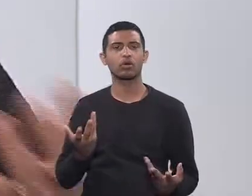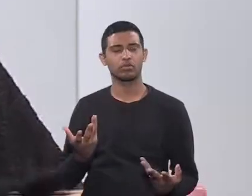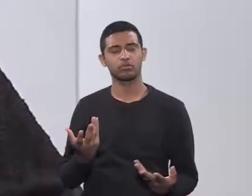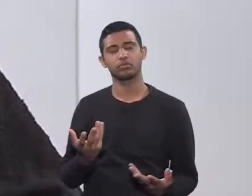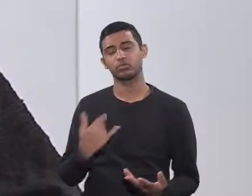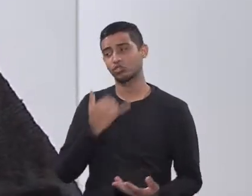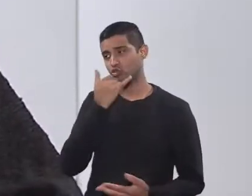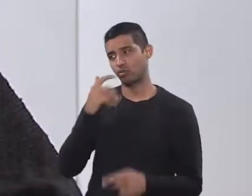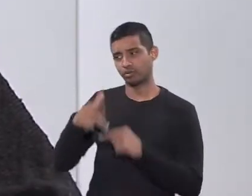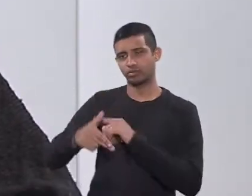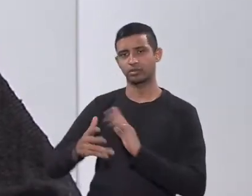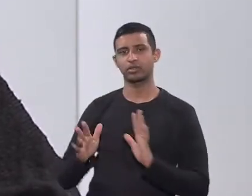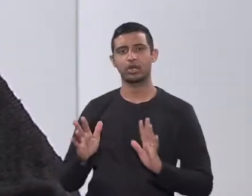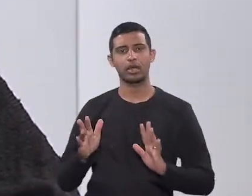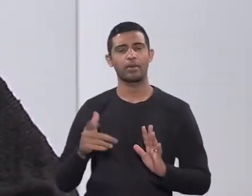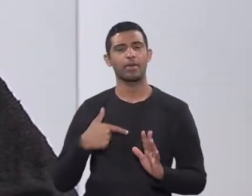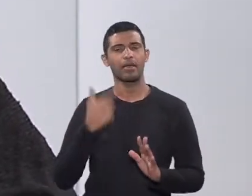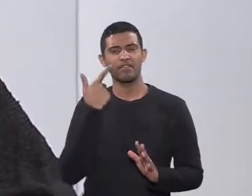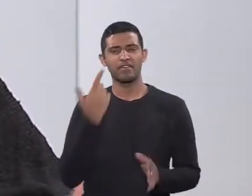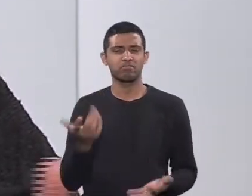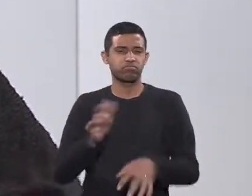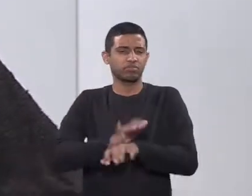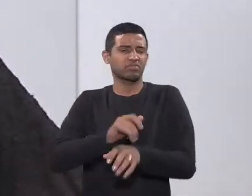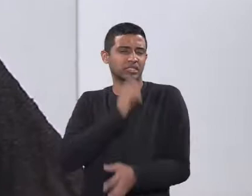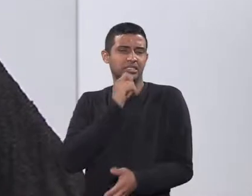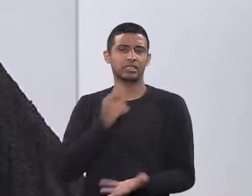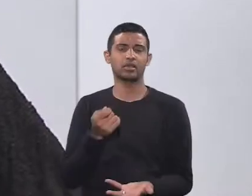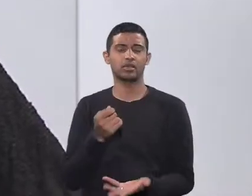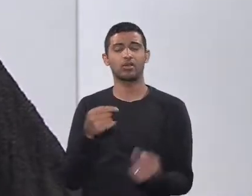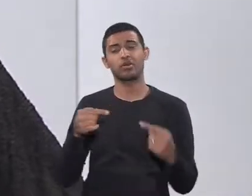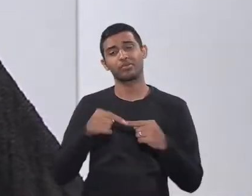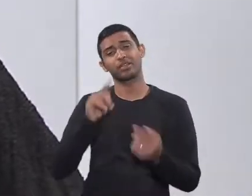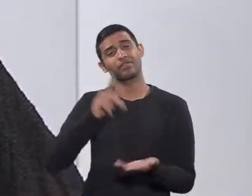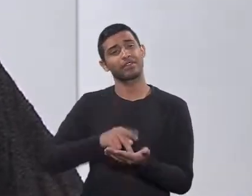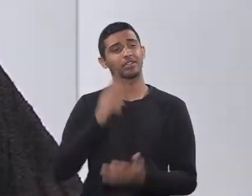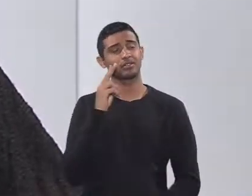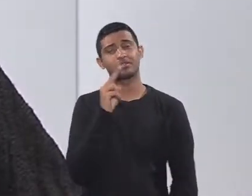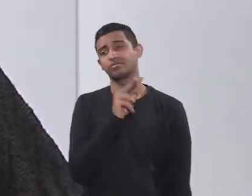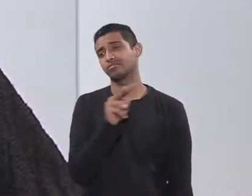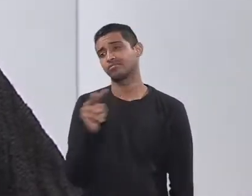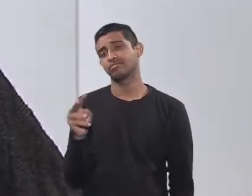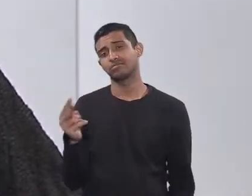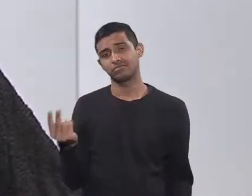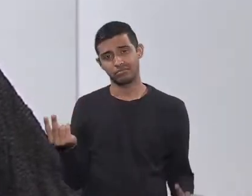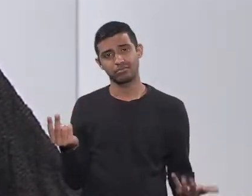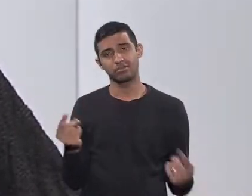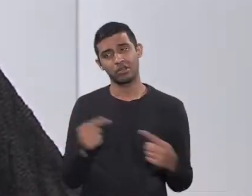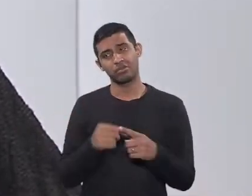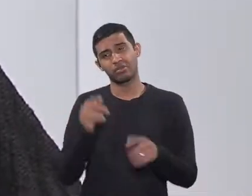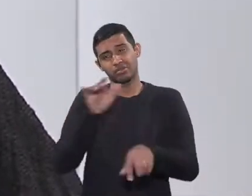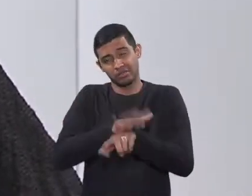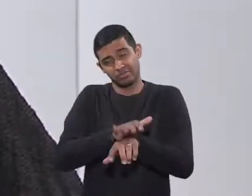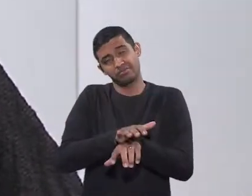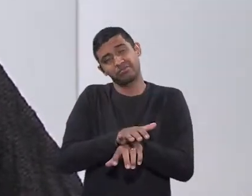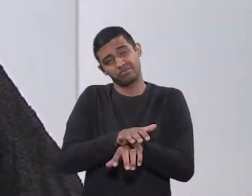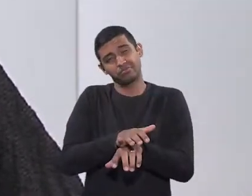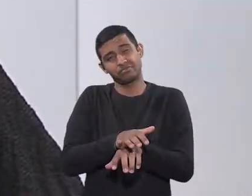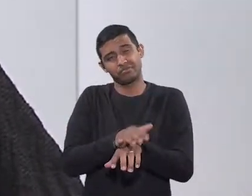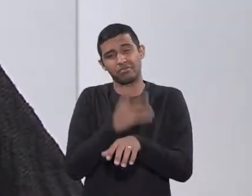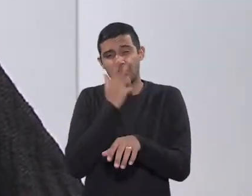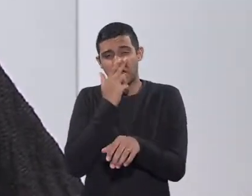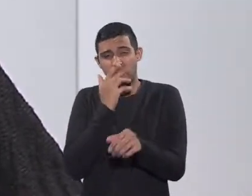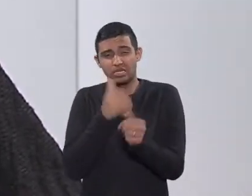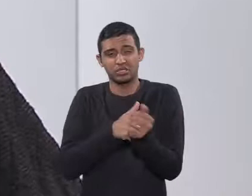desculpa eu te interromper, mas é uma exclusão que é uma realidade dentro da suposta inclusão. Até